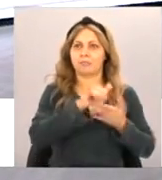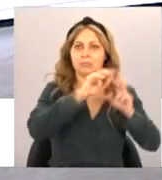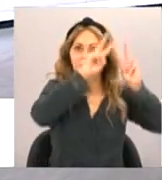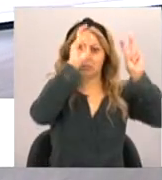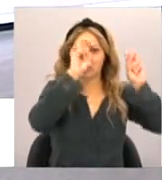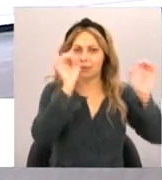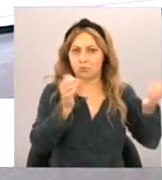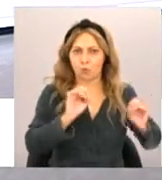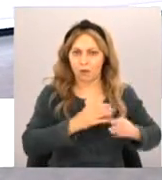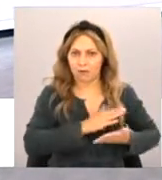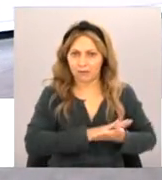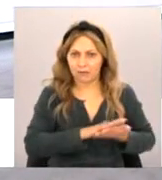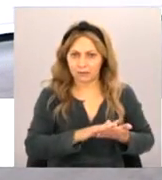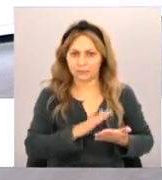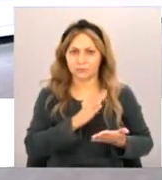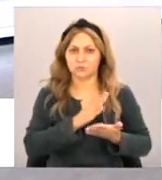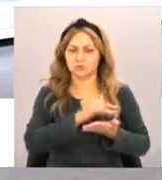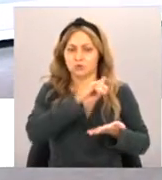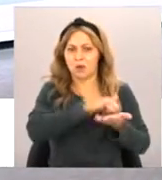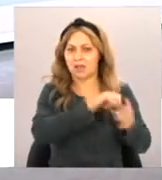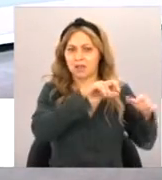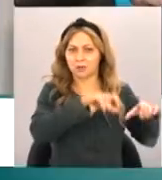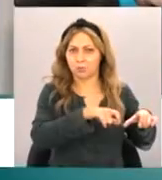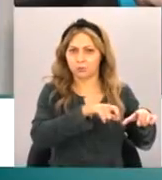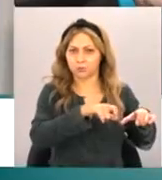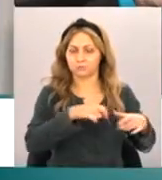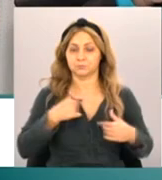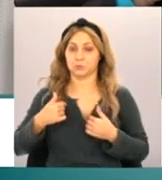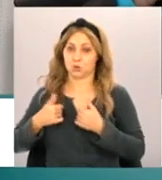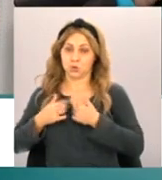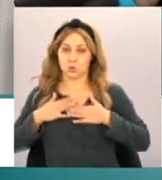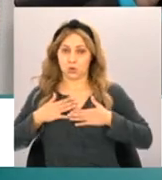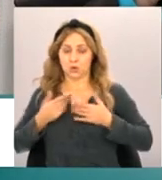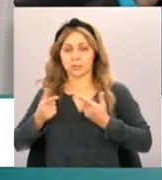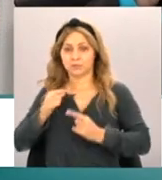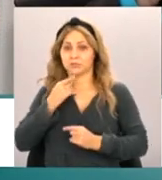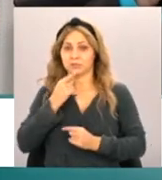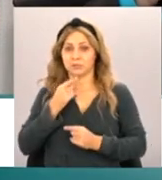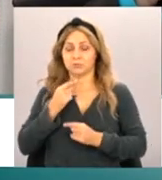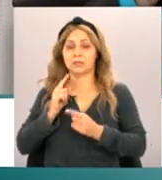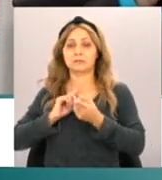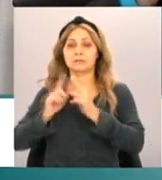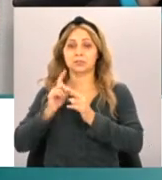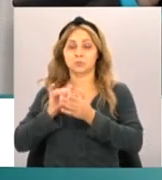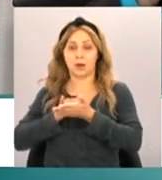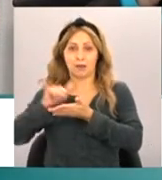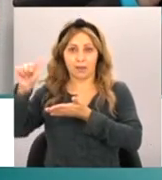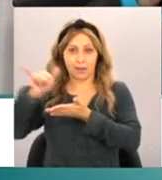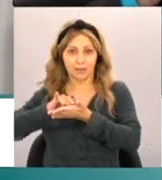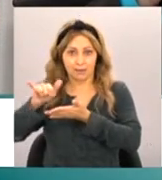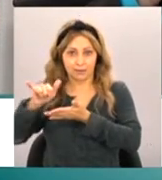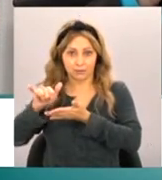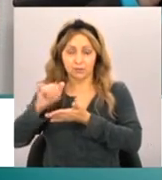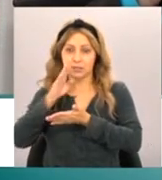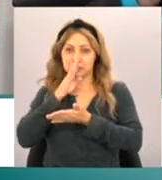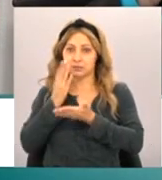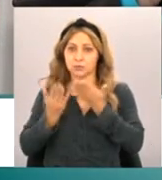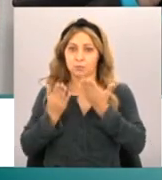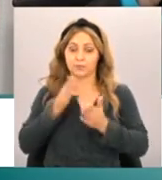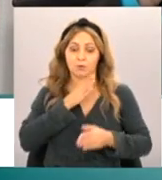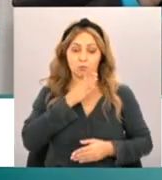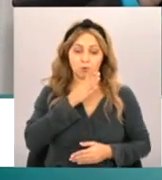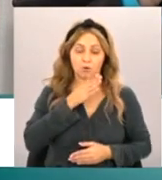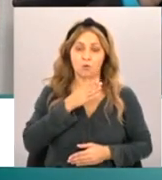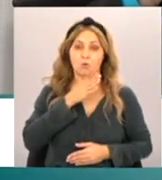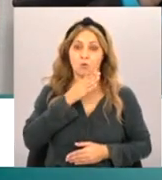lá do da questão do aeroporto no livro defende o transporte aéreo em comparação com o transporte Ferroviário transporte